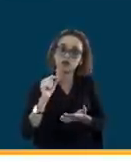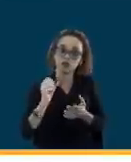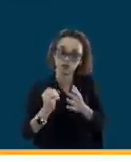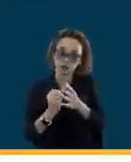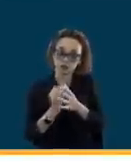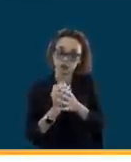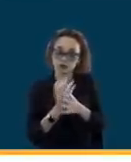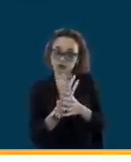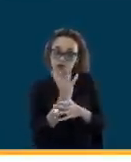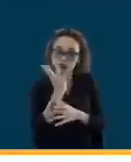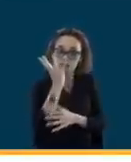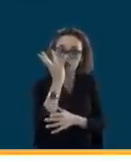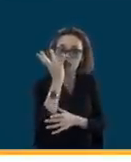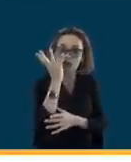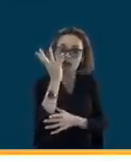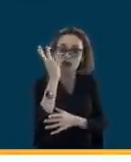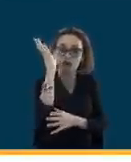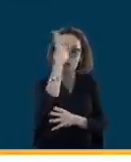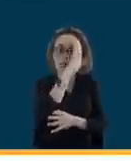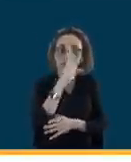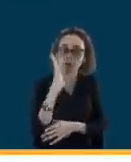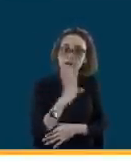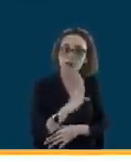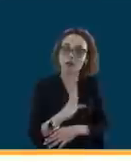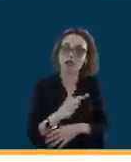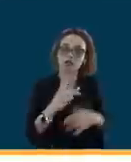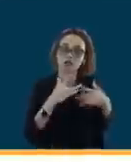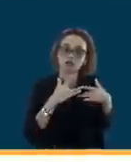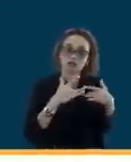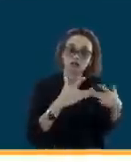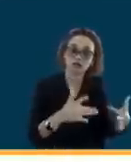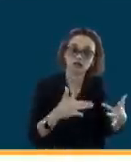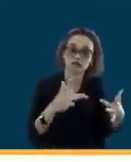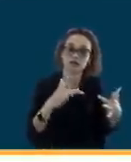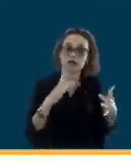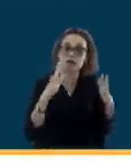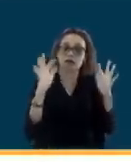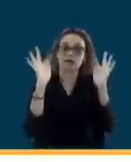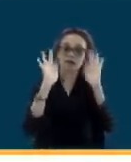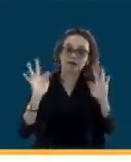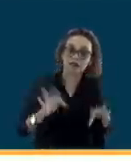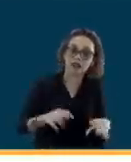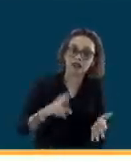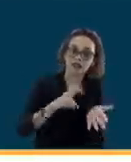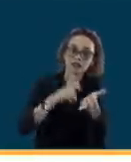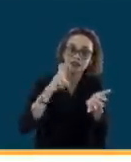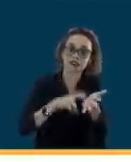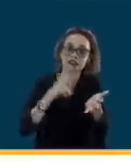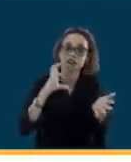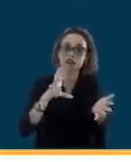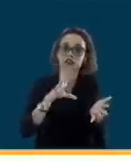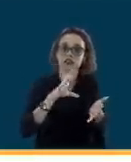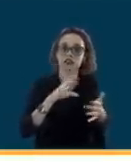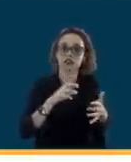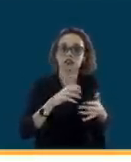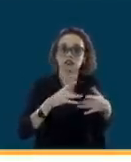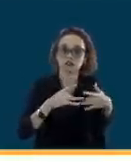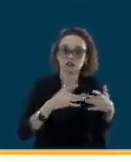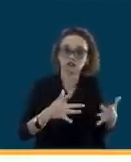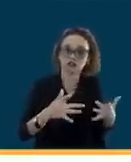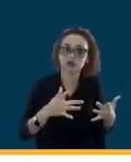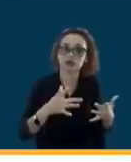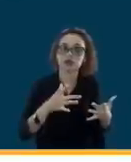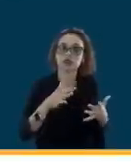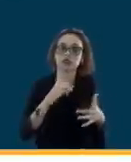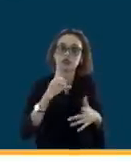Brasil como nunca se viu, um Brasil generoso, alegre, potente, solidário, e isso pode ser feito a partir dos